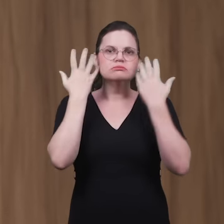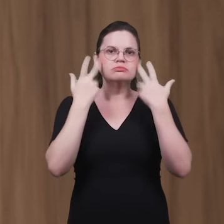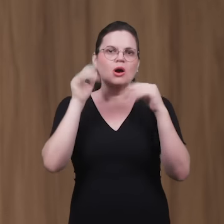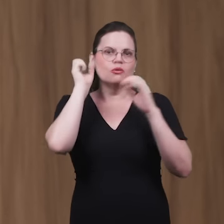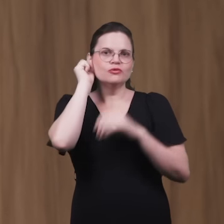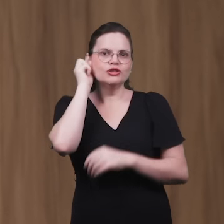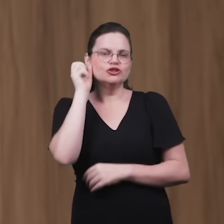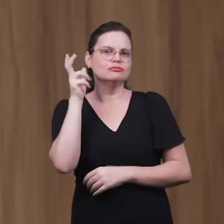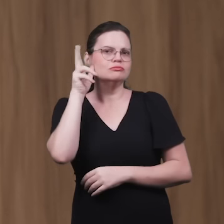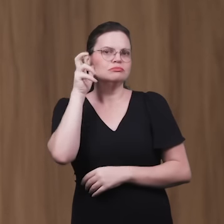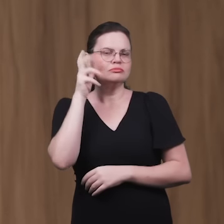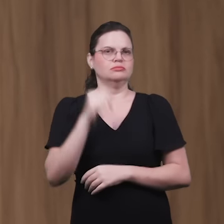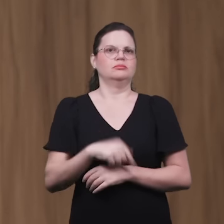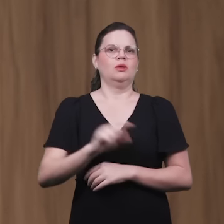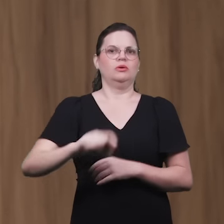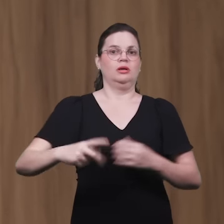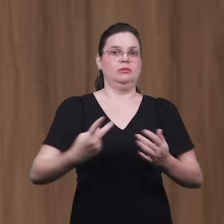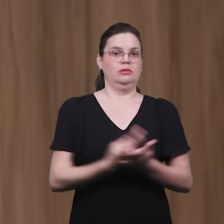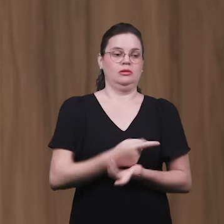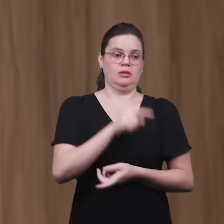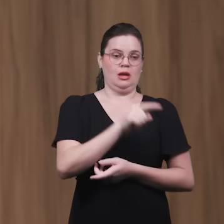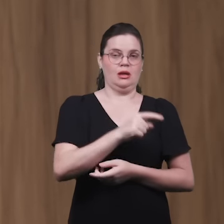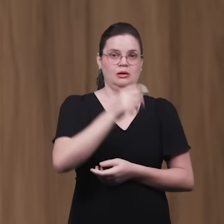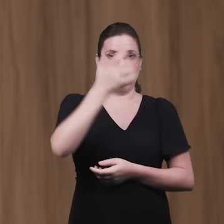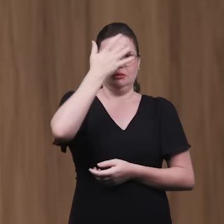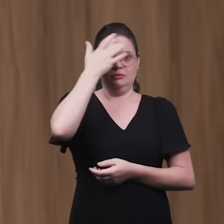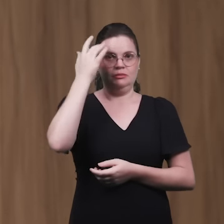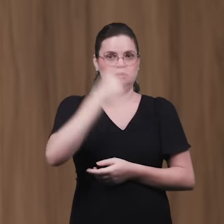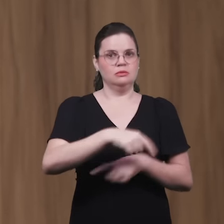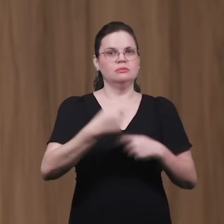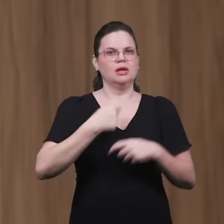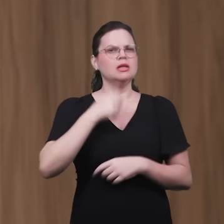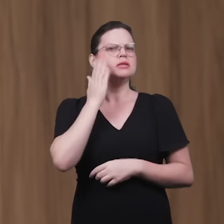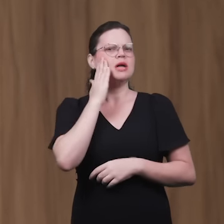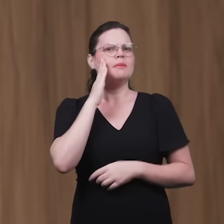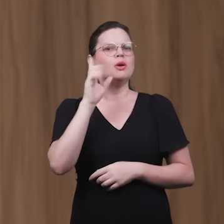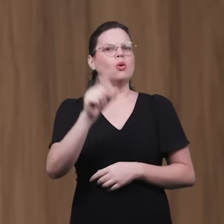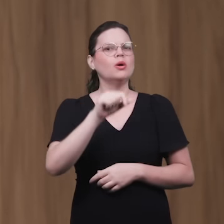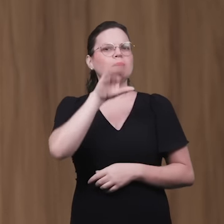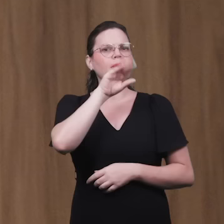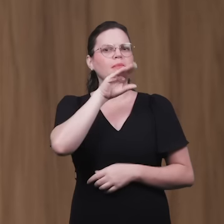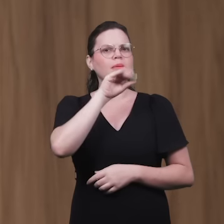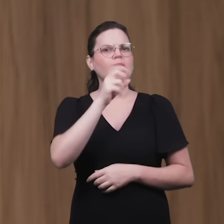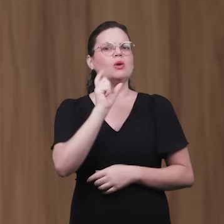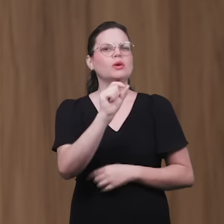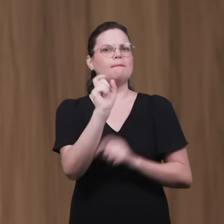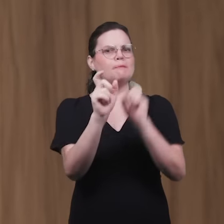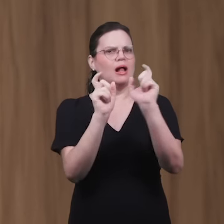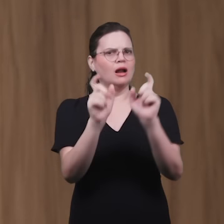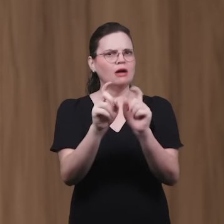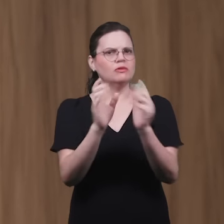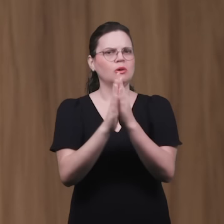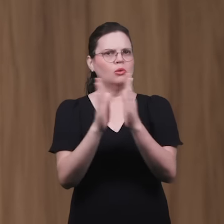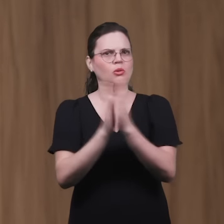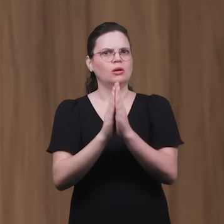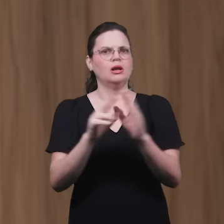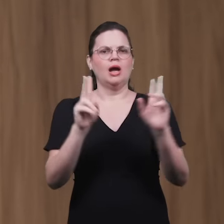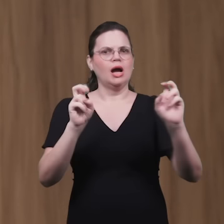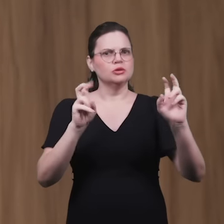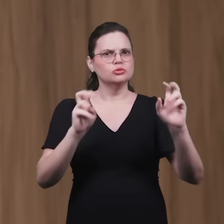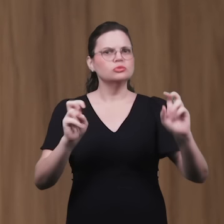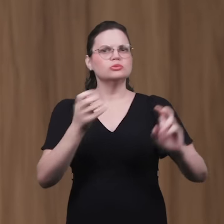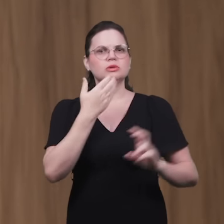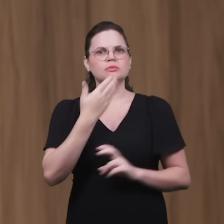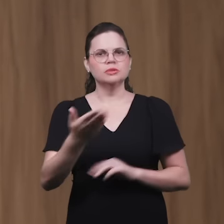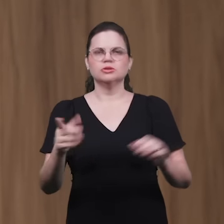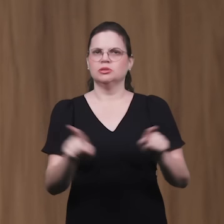de ética, essa pessoa saiba o que falar, o que vai orar, o assunto a ser